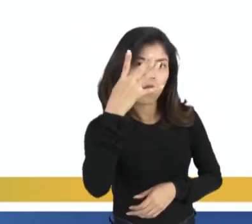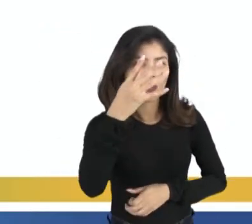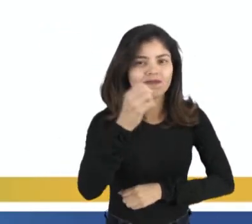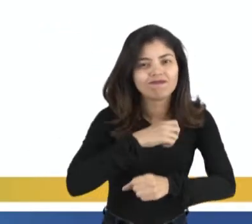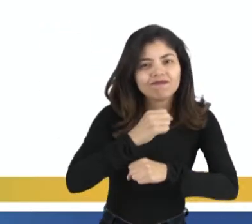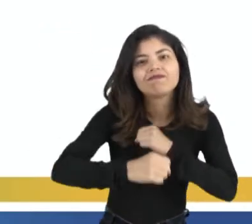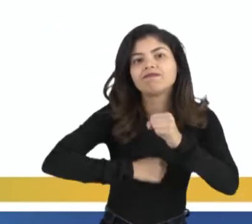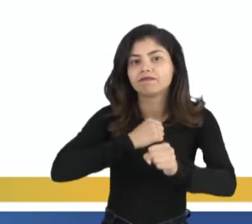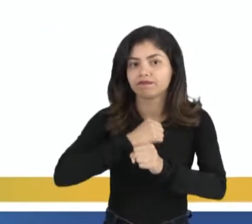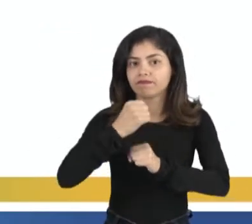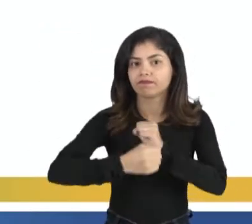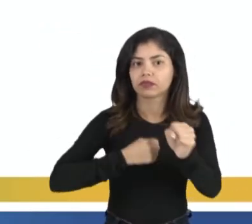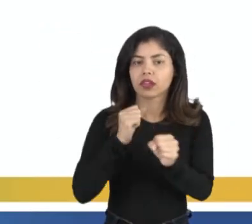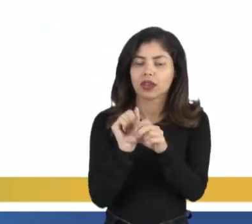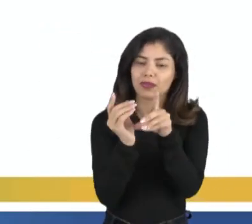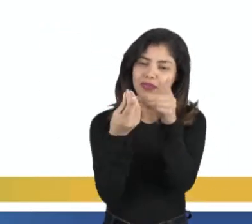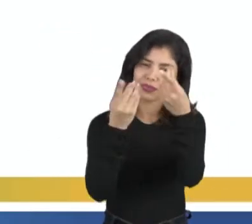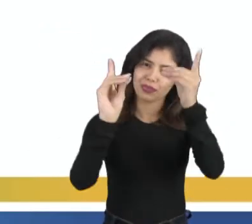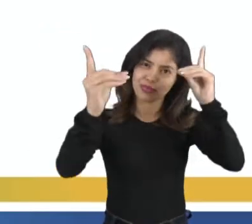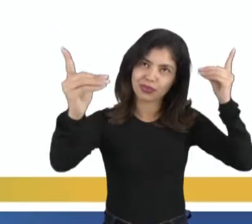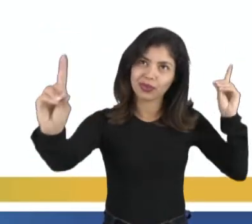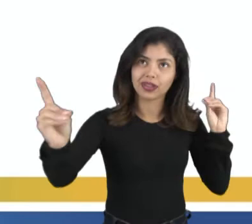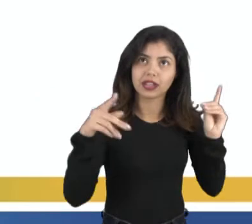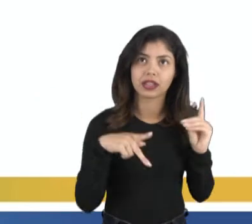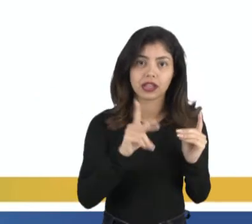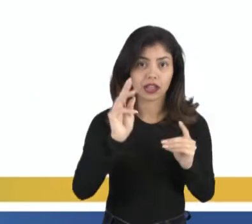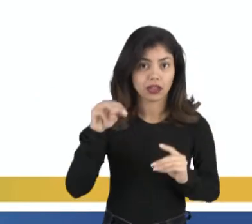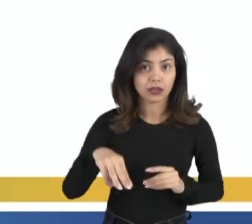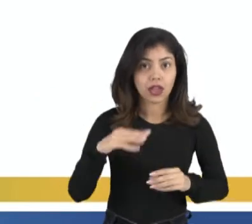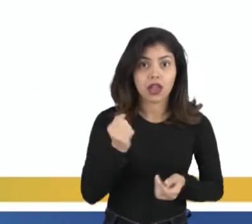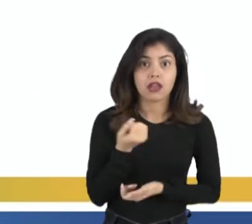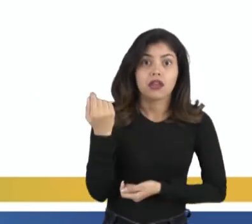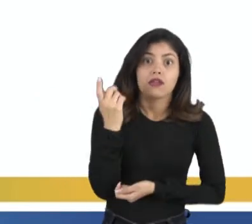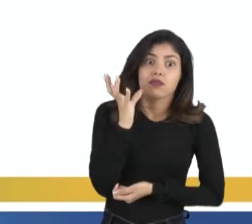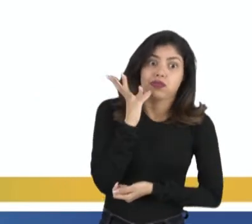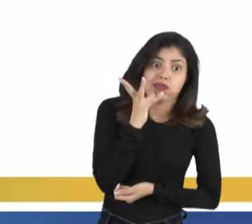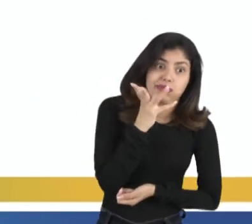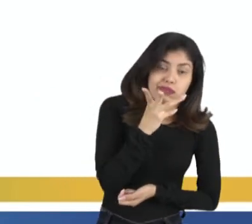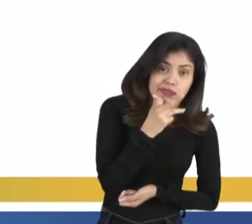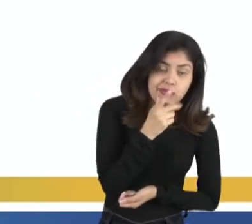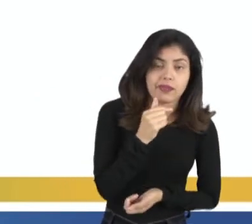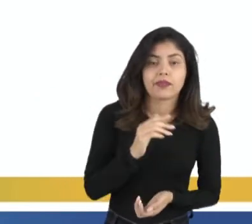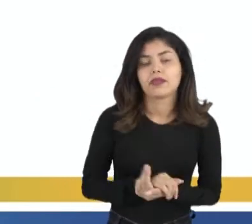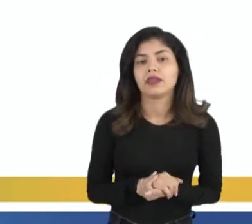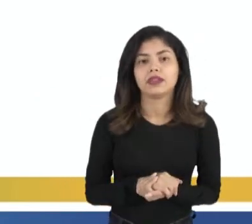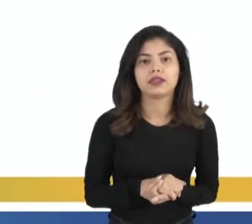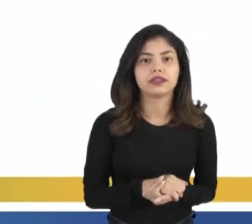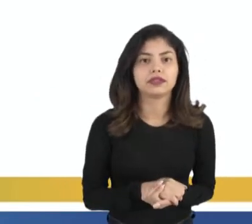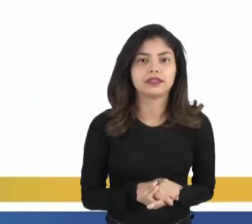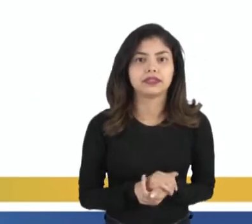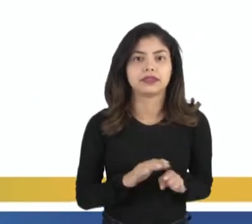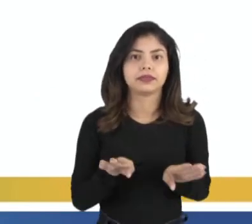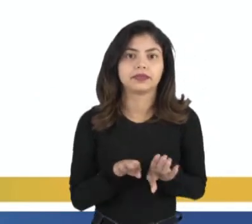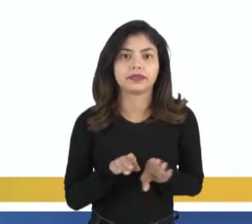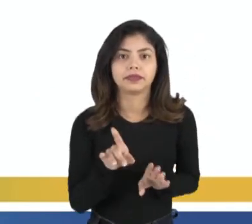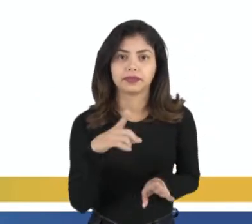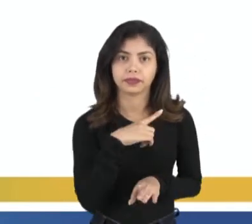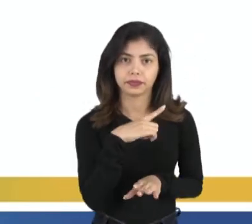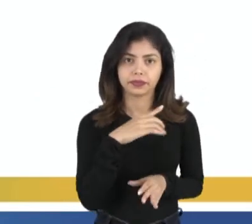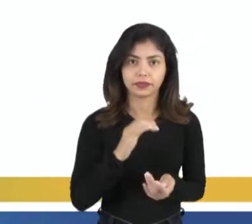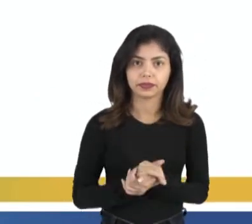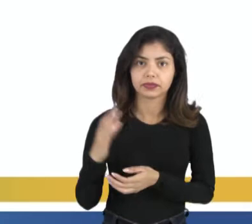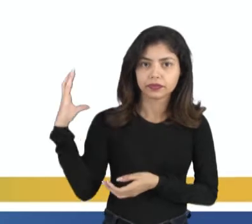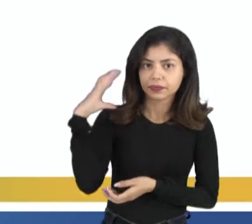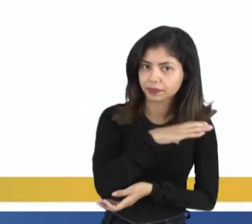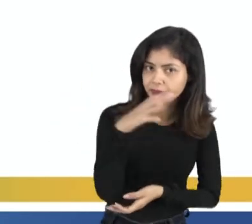anos para chegar lá pessoal esse essa distância em metros em quilômetros seria uma distância absurda Então tá muito ruim serei o quatro anos viajando